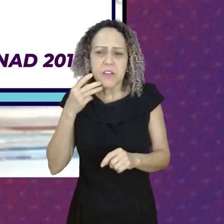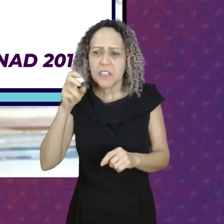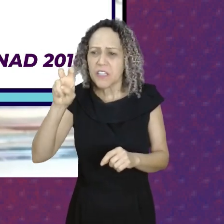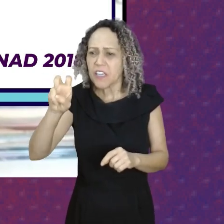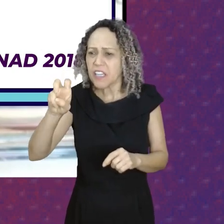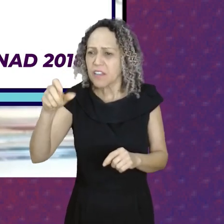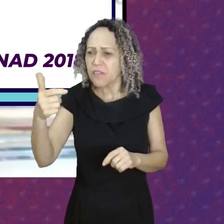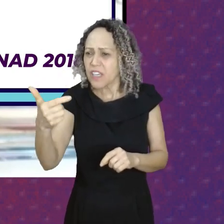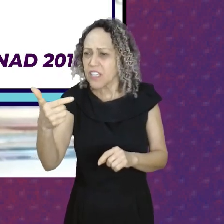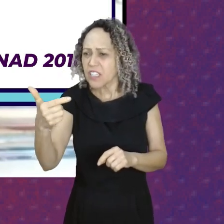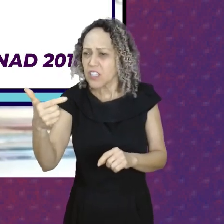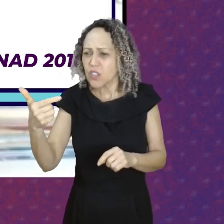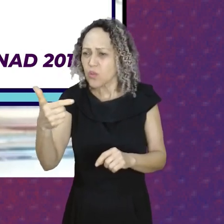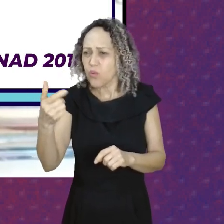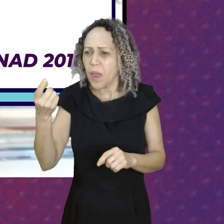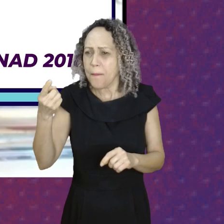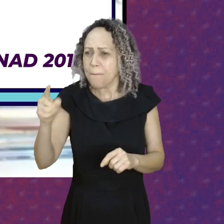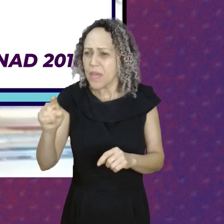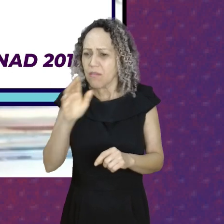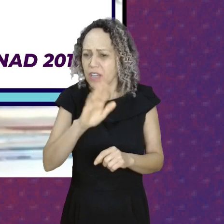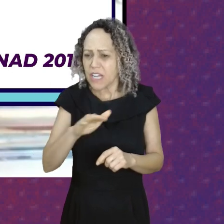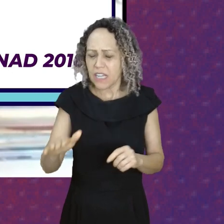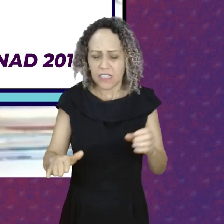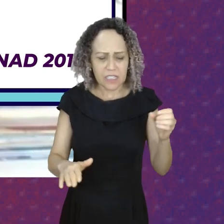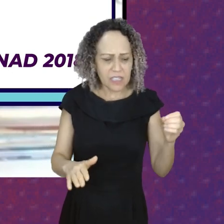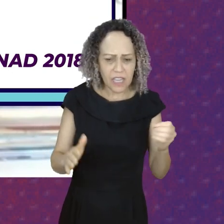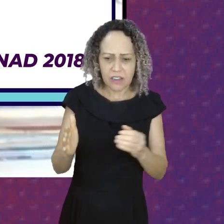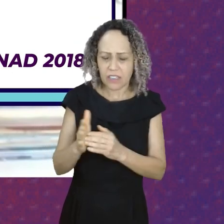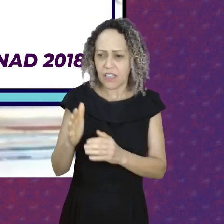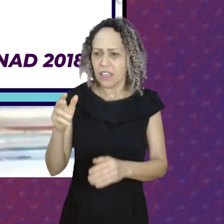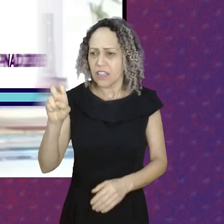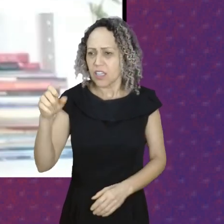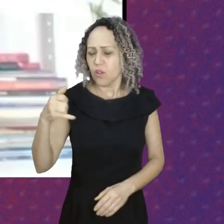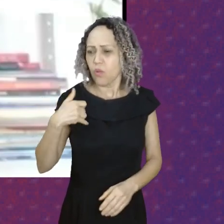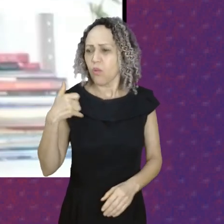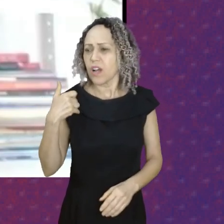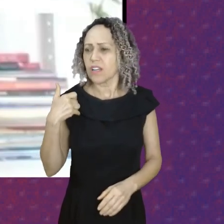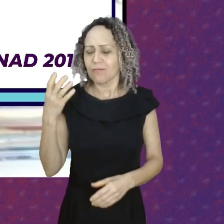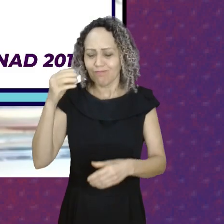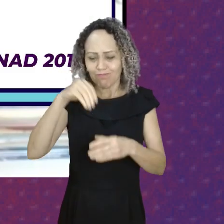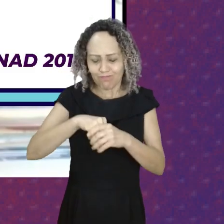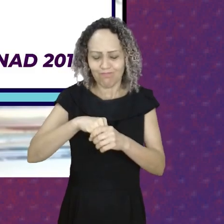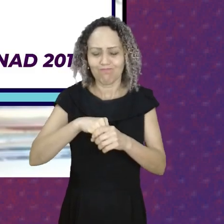15.522.000 crianças na faixa de 0 a 5 anos de idade.